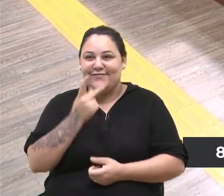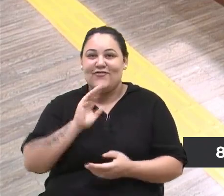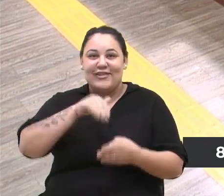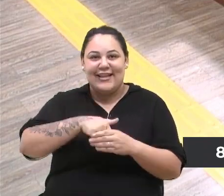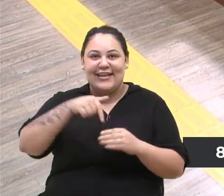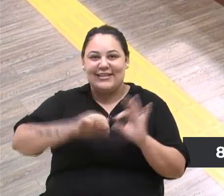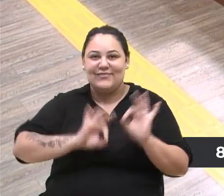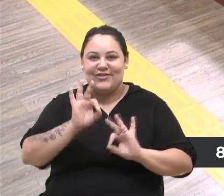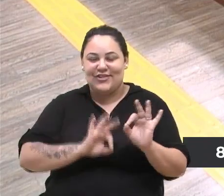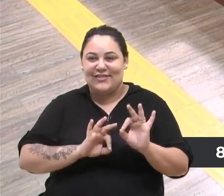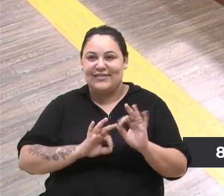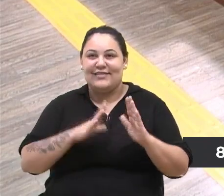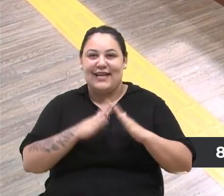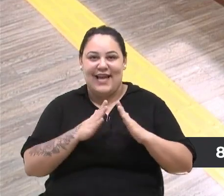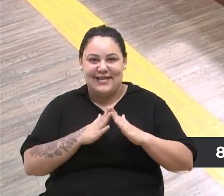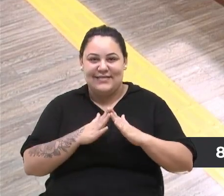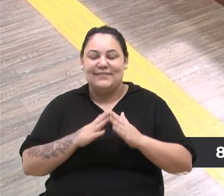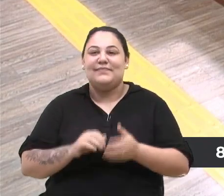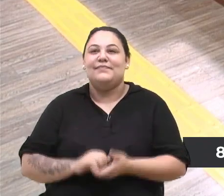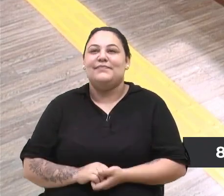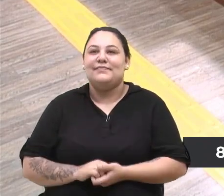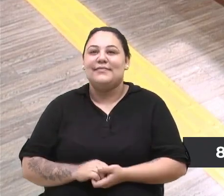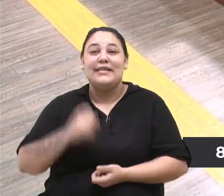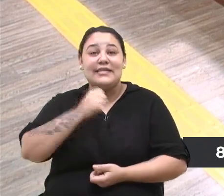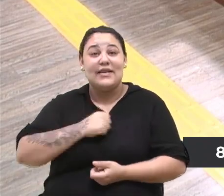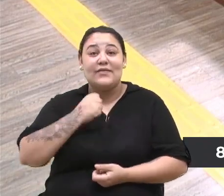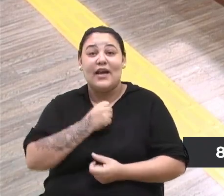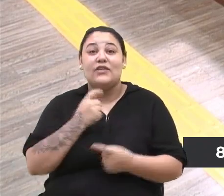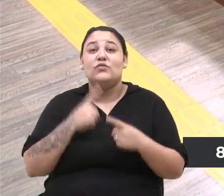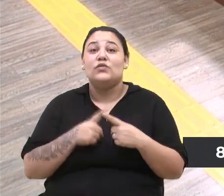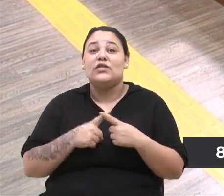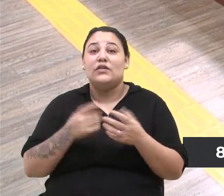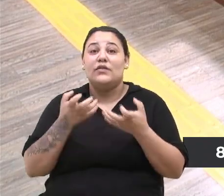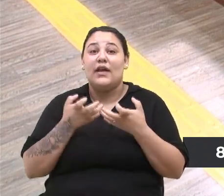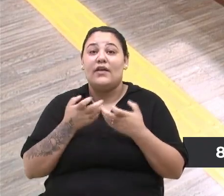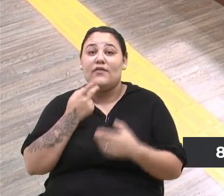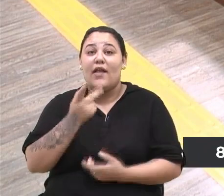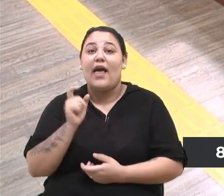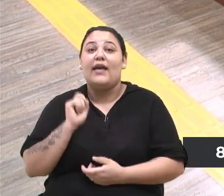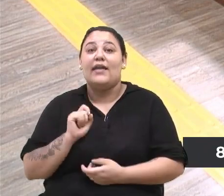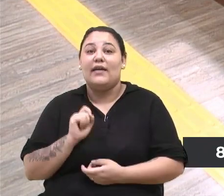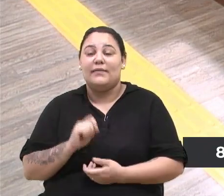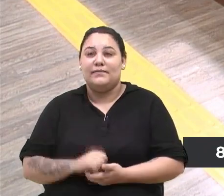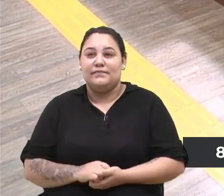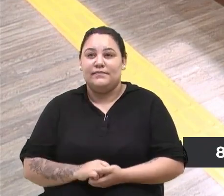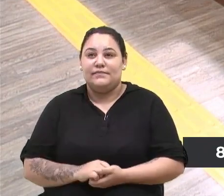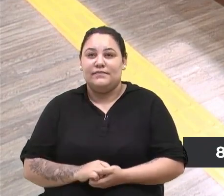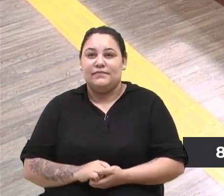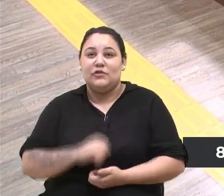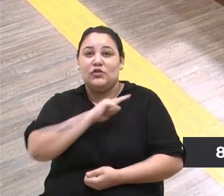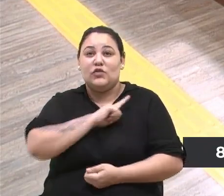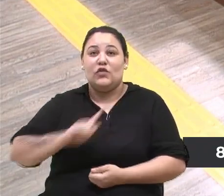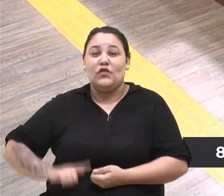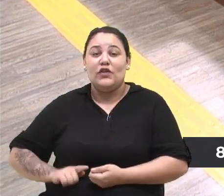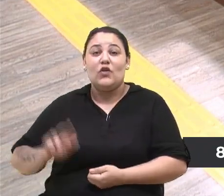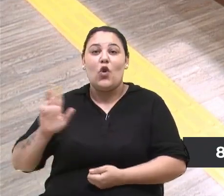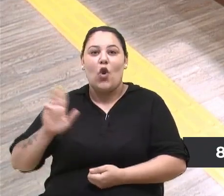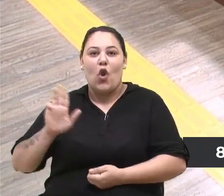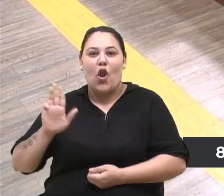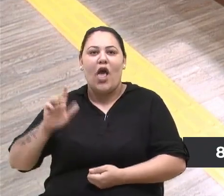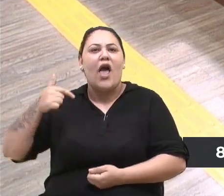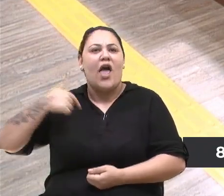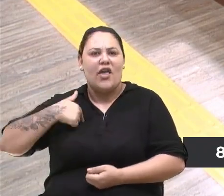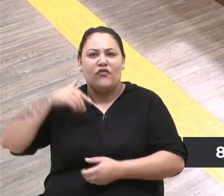casa. Saudade porque quero dizer que nos tempos do governo Lula, votei muito pouco desses